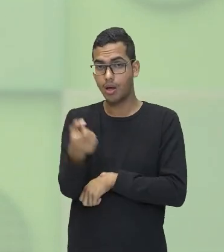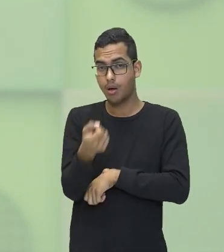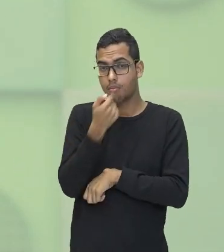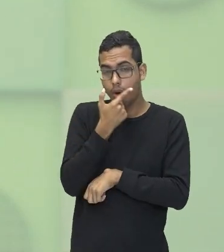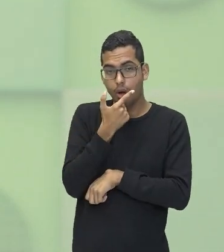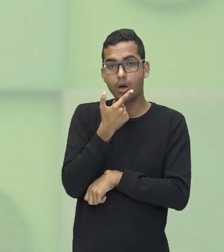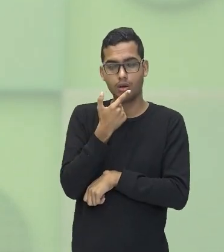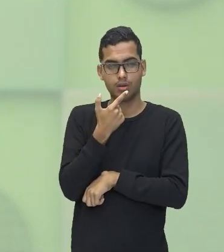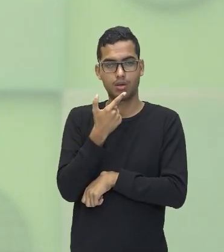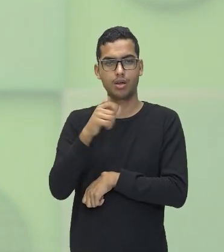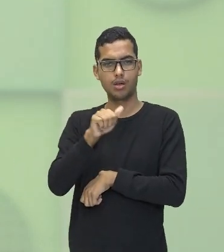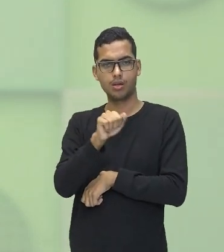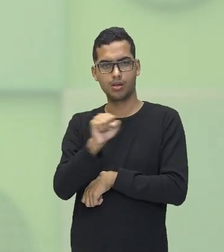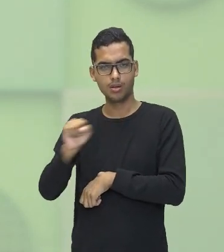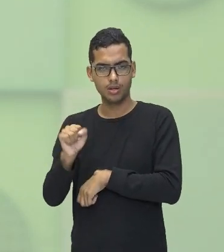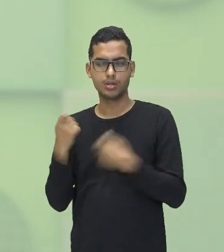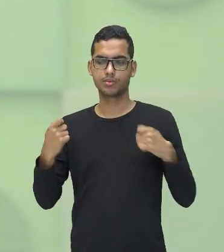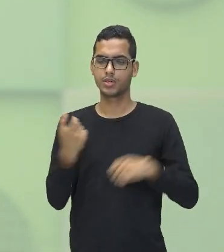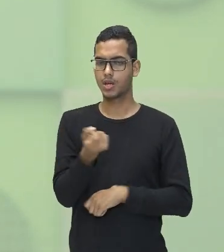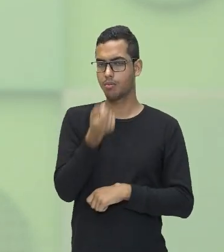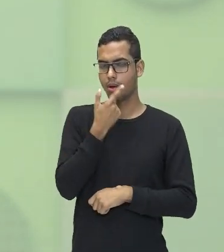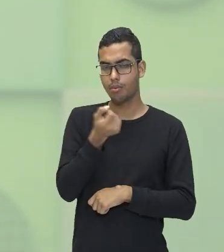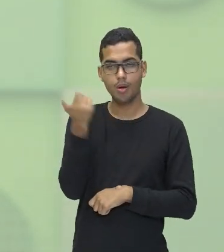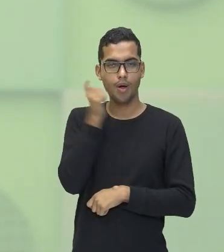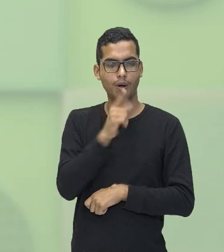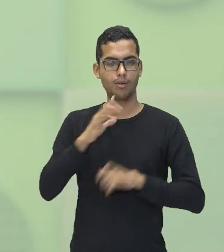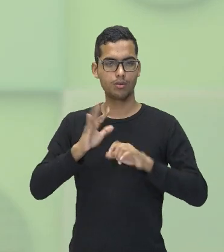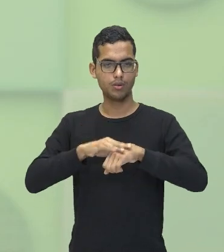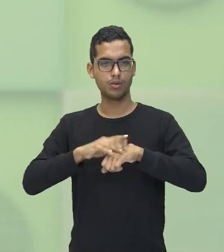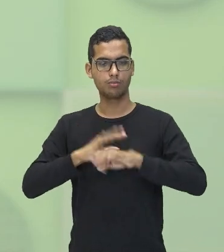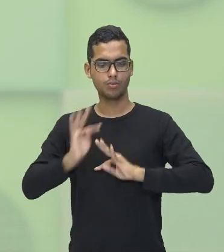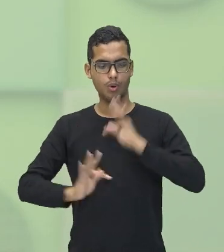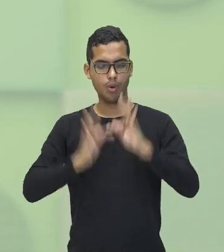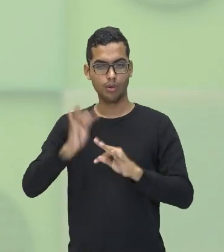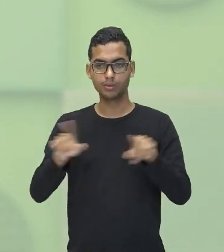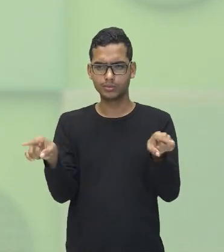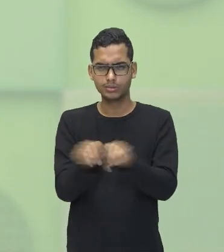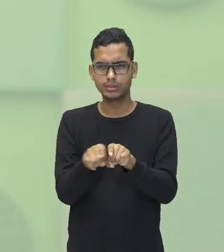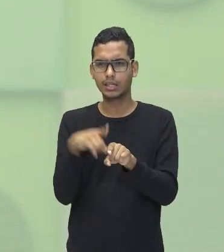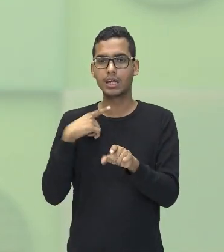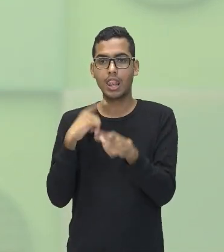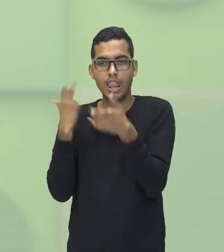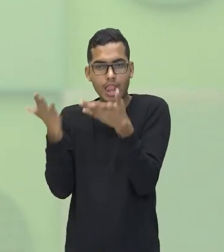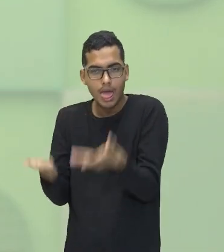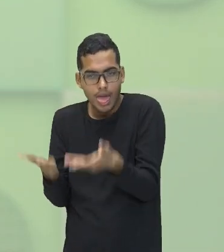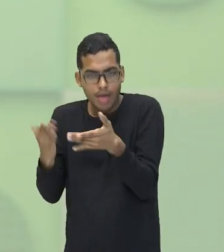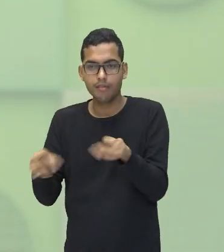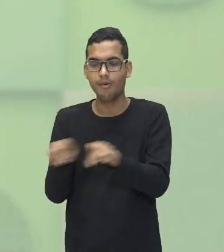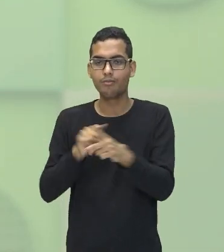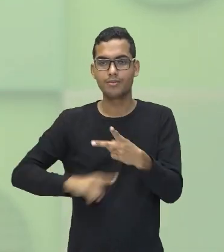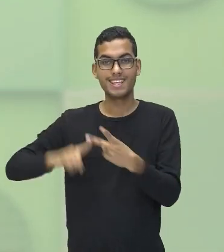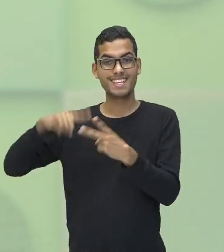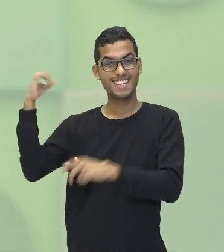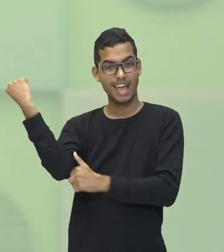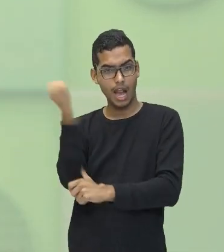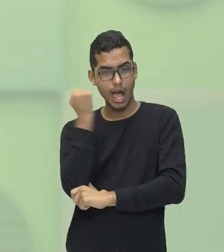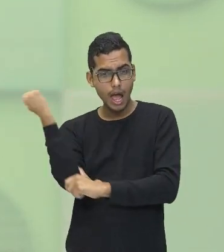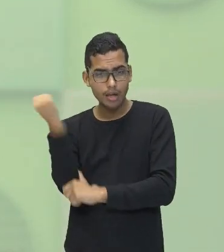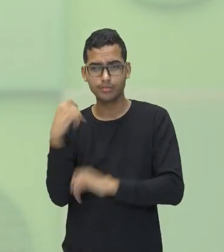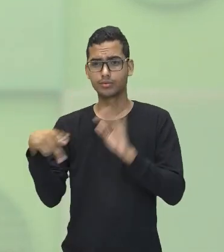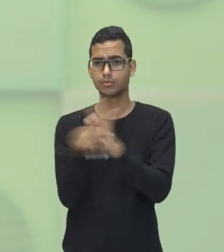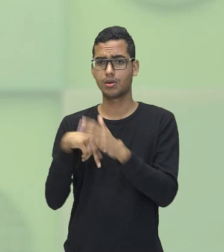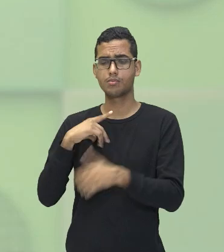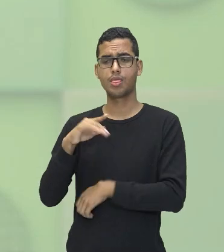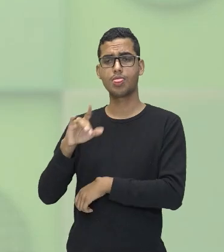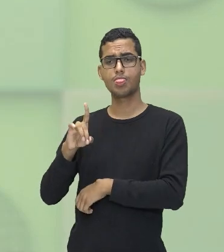como por exemplo a AS. Existem casos mais leves e casos mais graves, como a dengue hemorrágica, e ela também